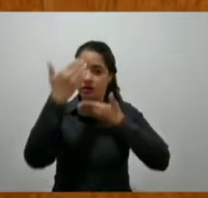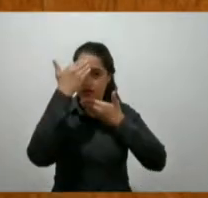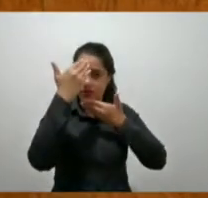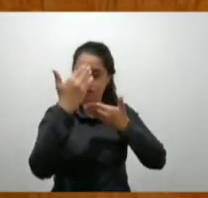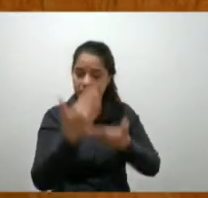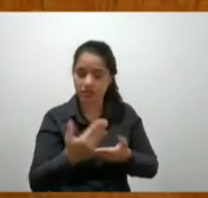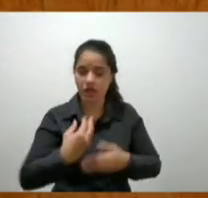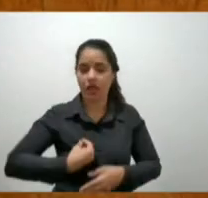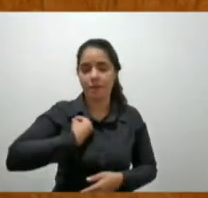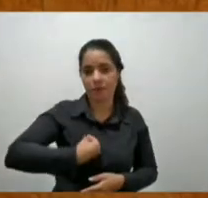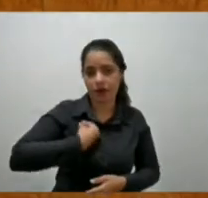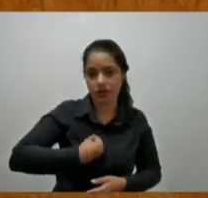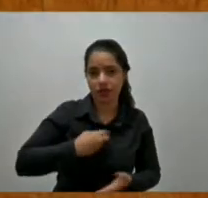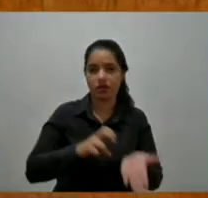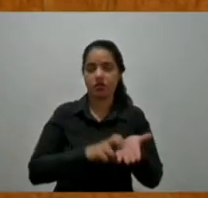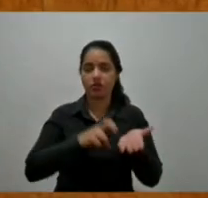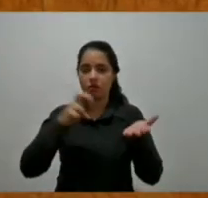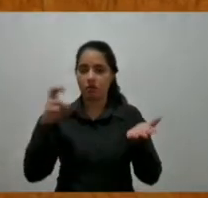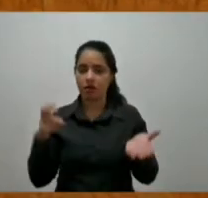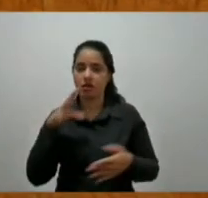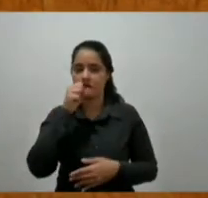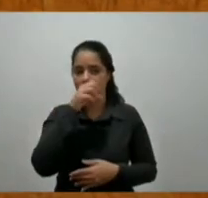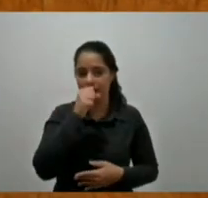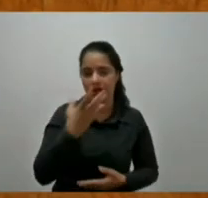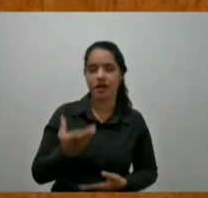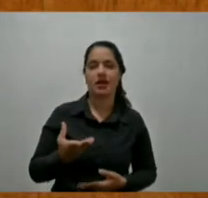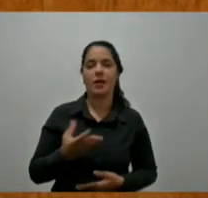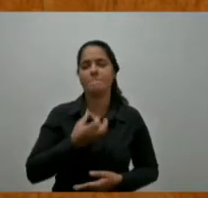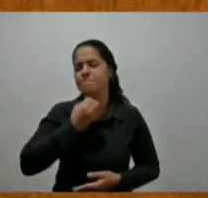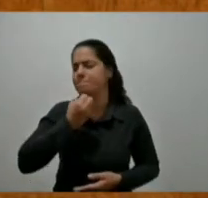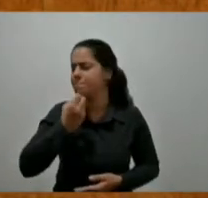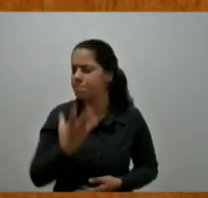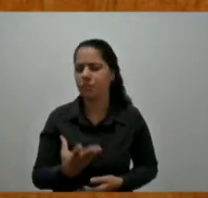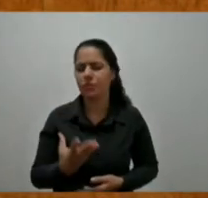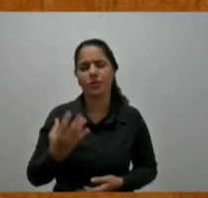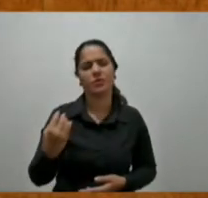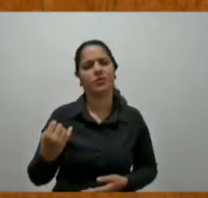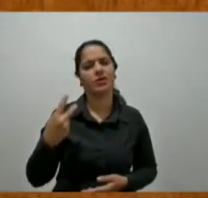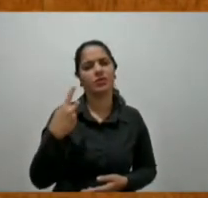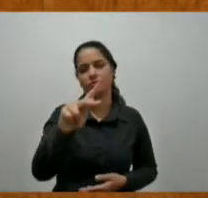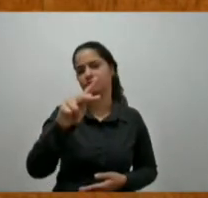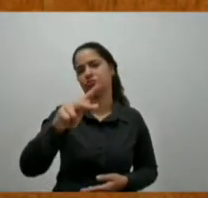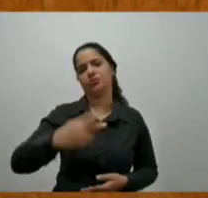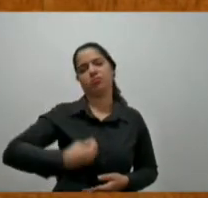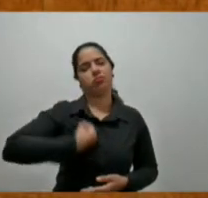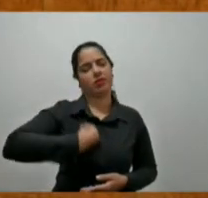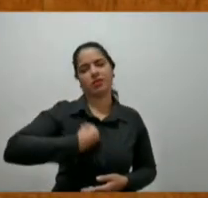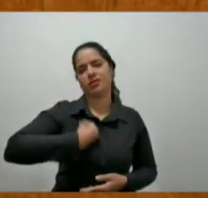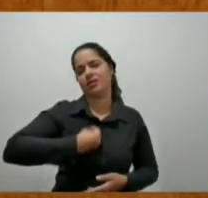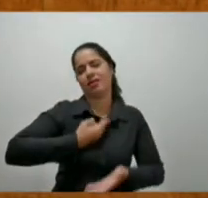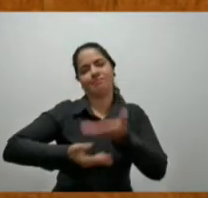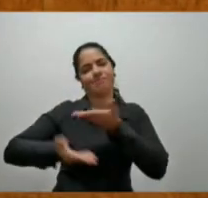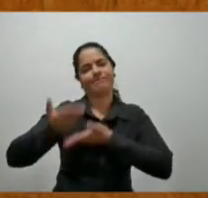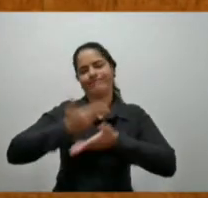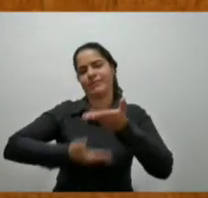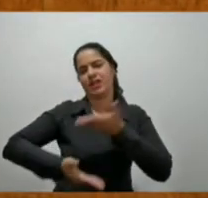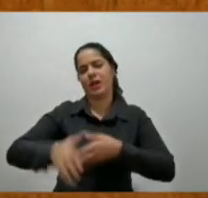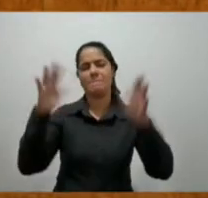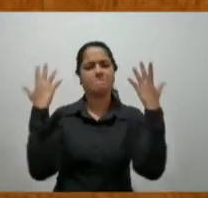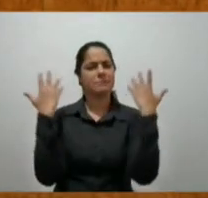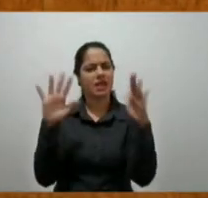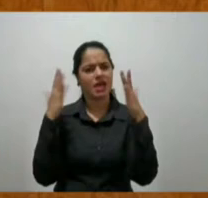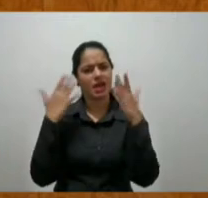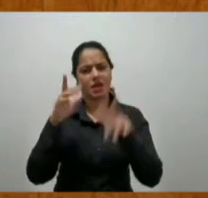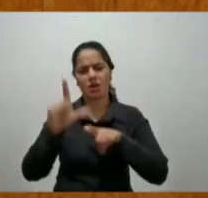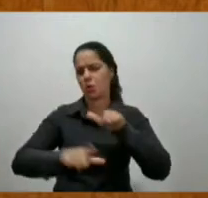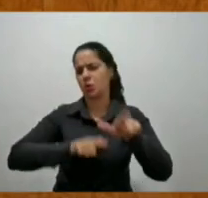ter a participação de alguém do seu calibre aqui com a gente. Então, muito obrigado, parabéns pelo trabalho. Aqui, acho que em nome do público,